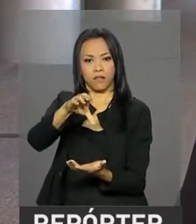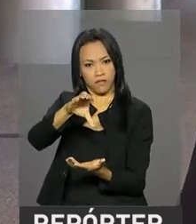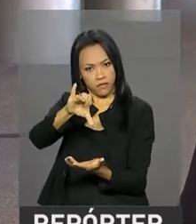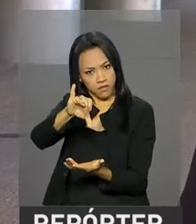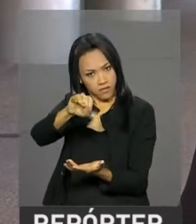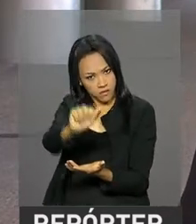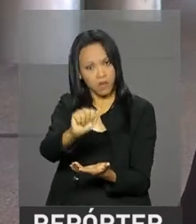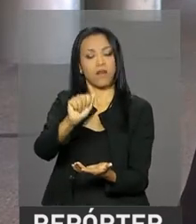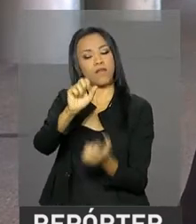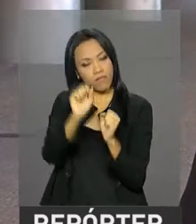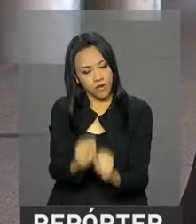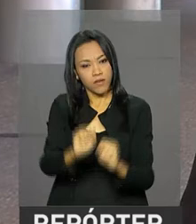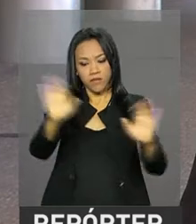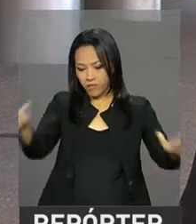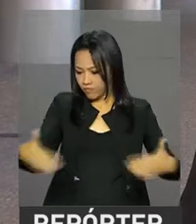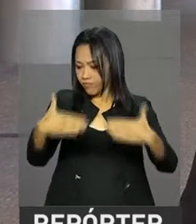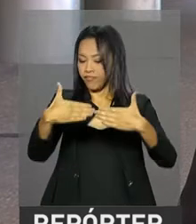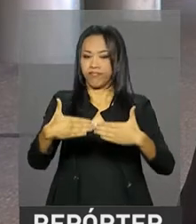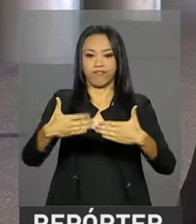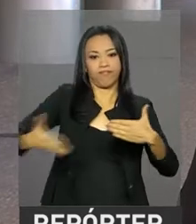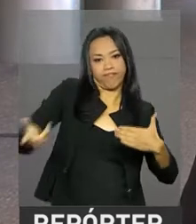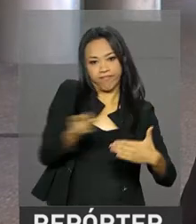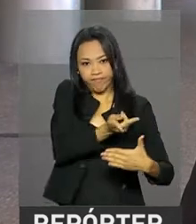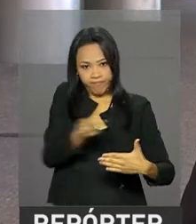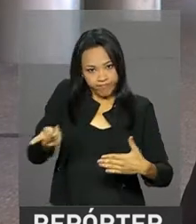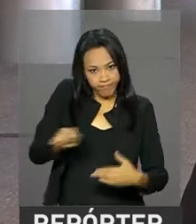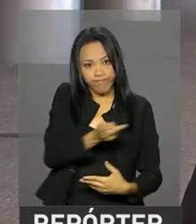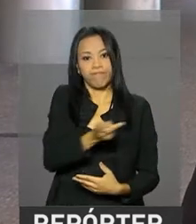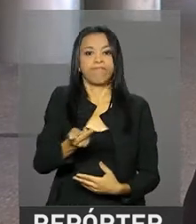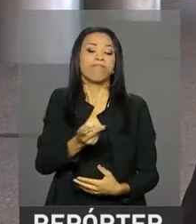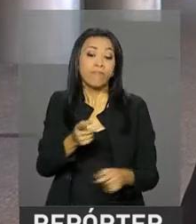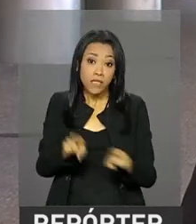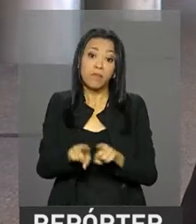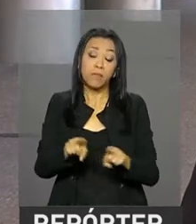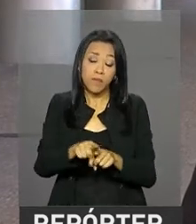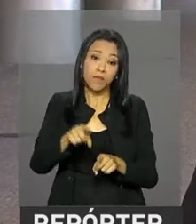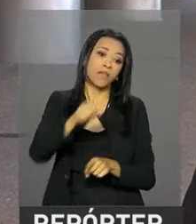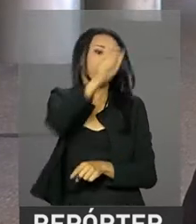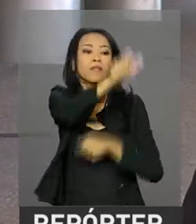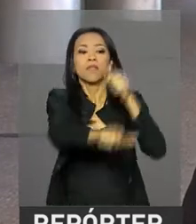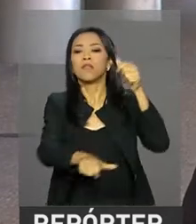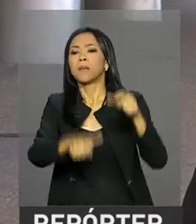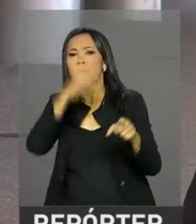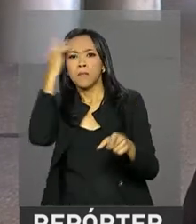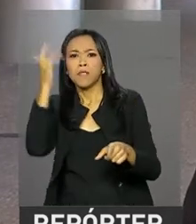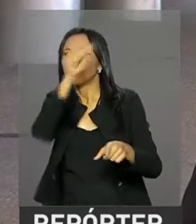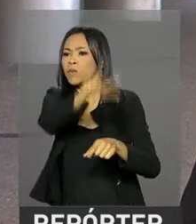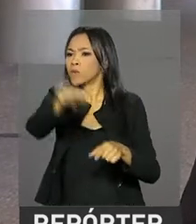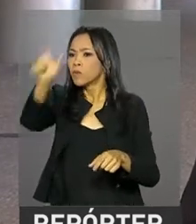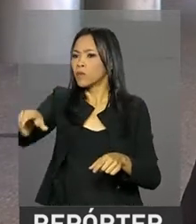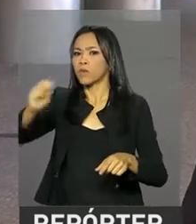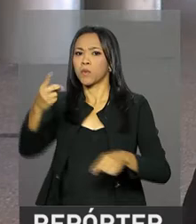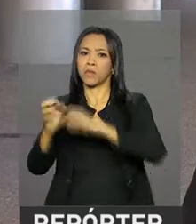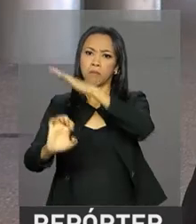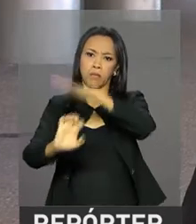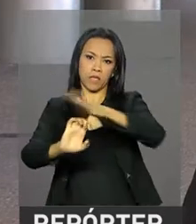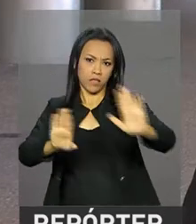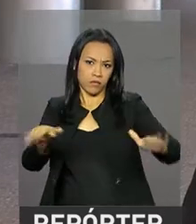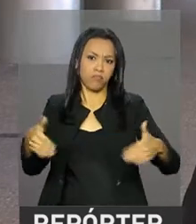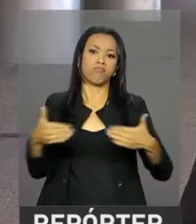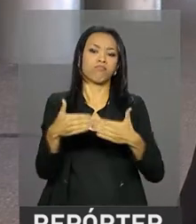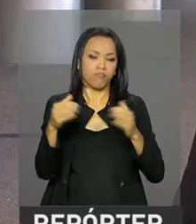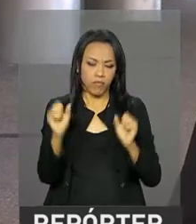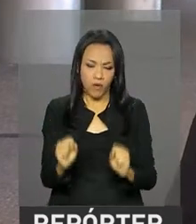firmados entre a instituição banco central ea pessoas físicas ou jurídicas que colaborem com a apuração